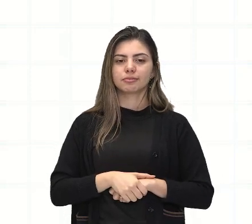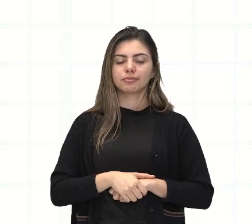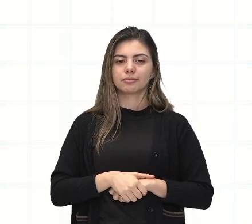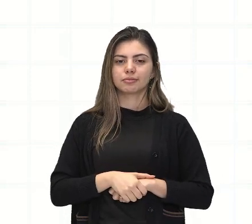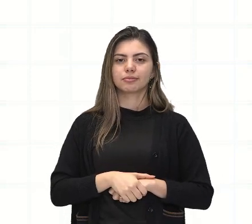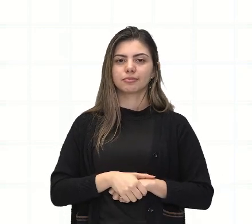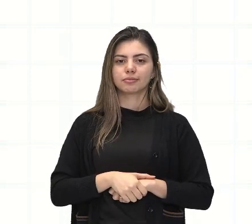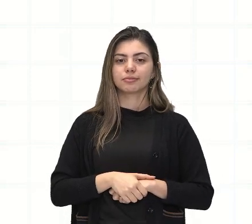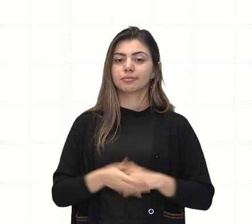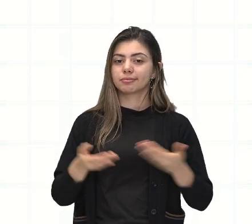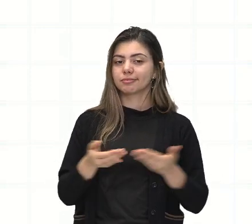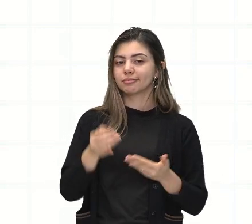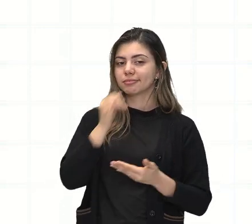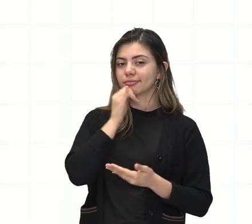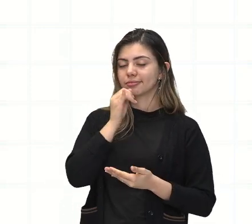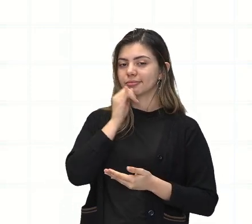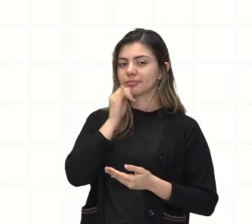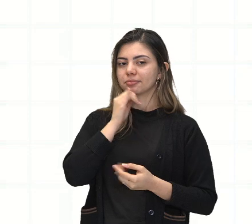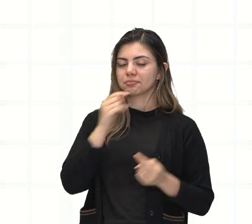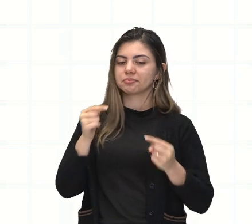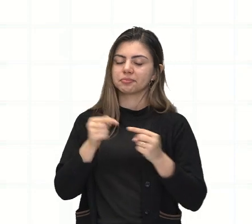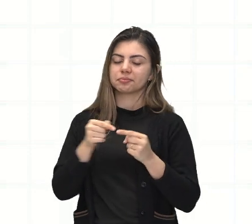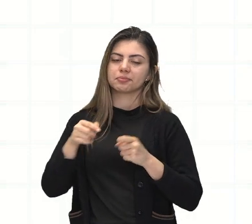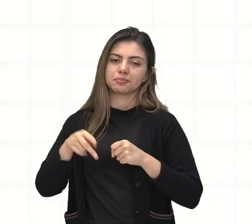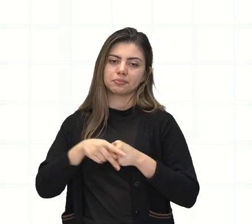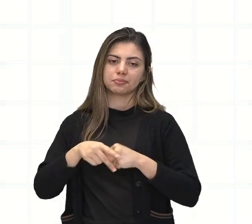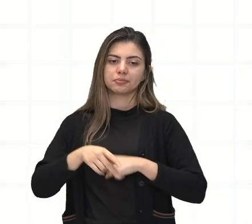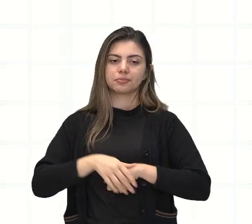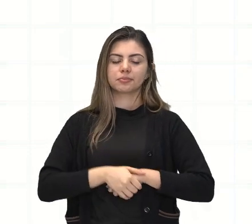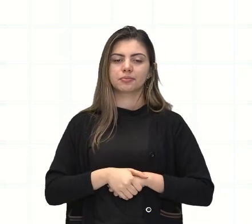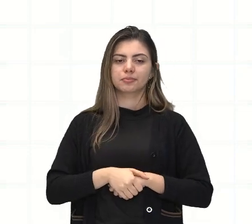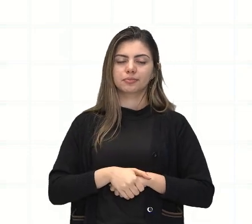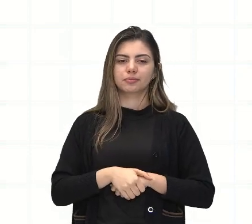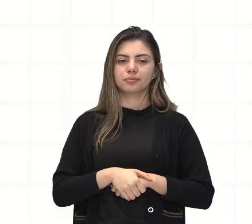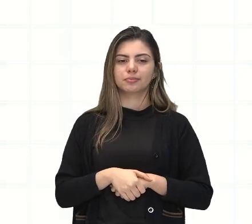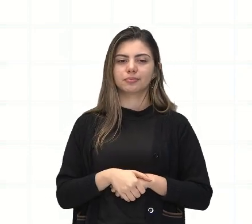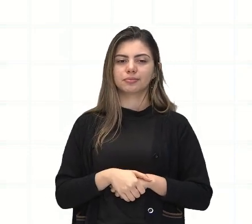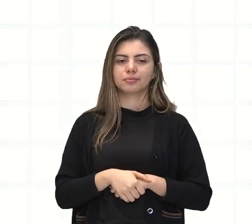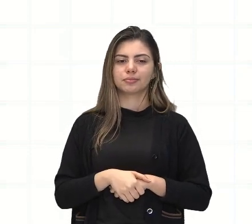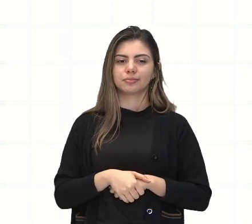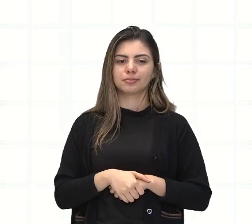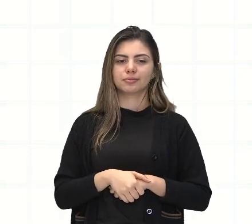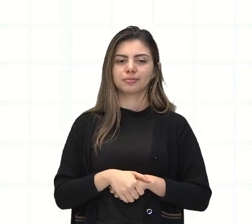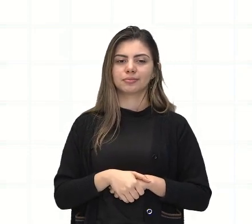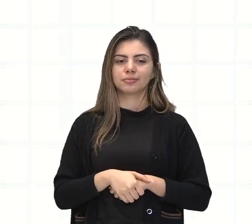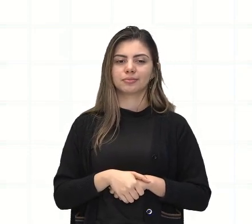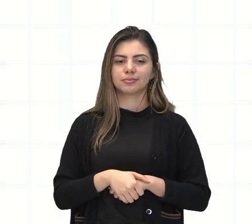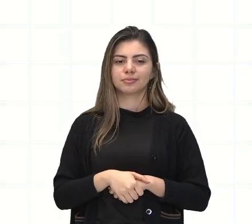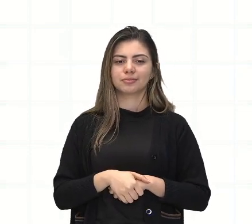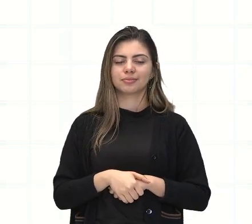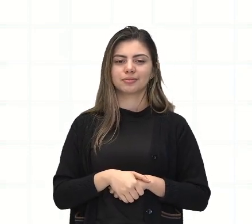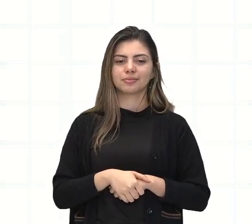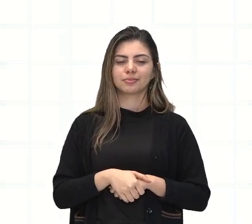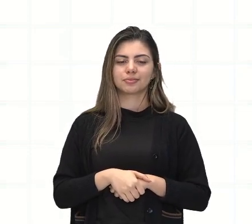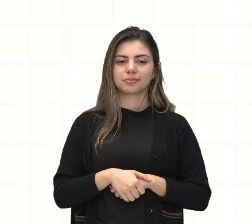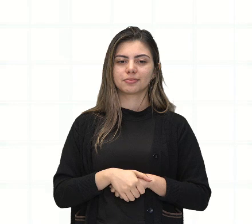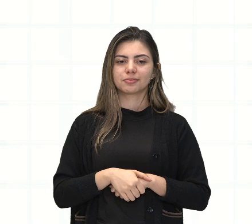justamente dessa contextualização aí, tá? Então, nós temos aqui